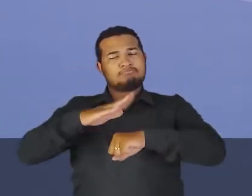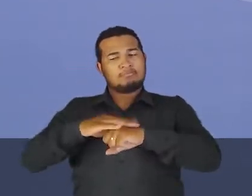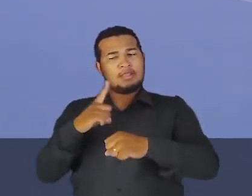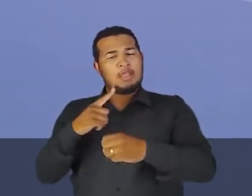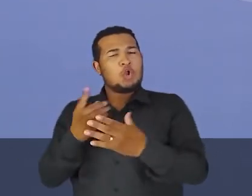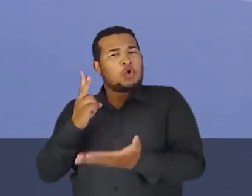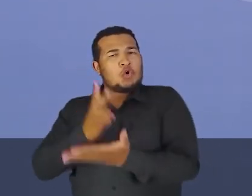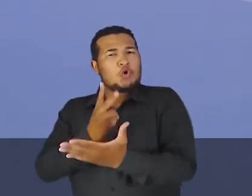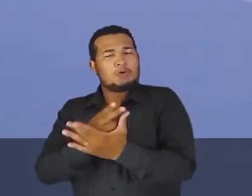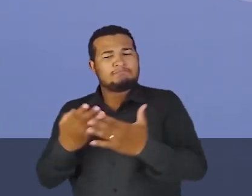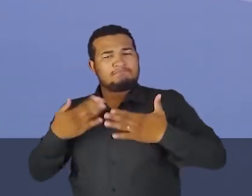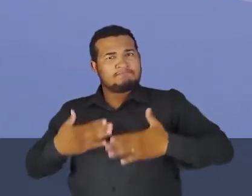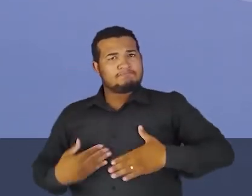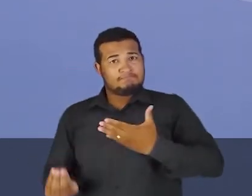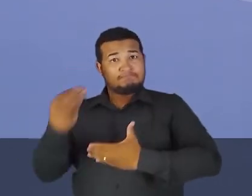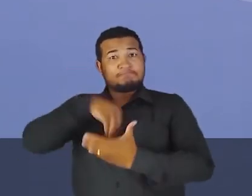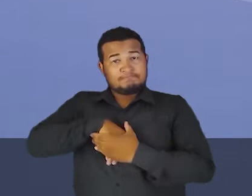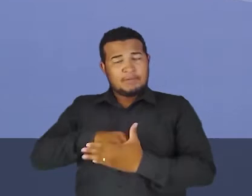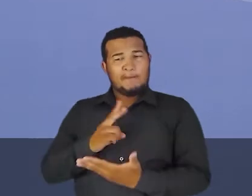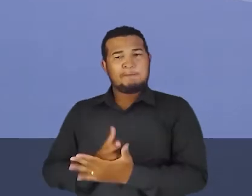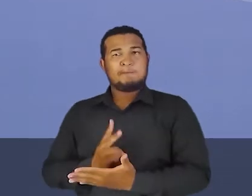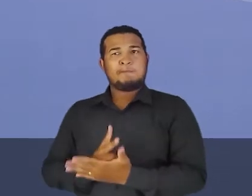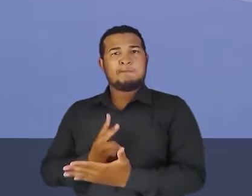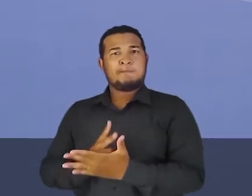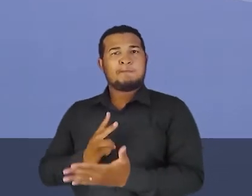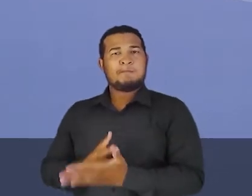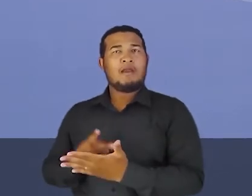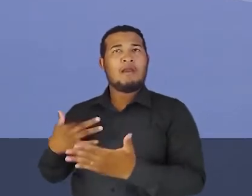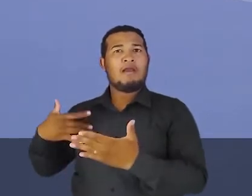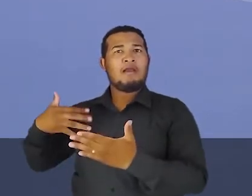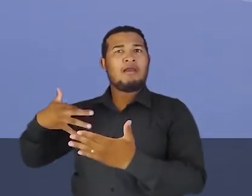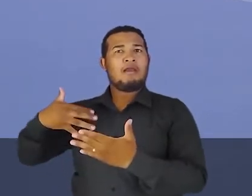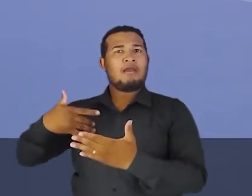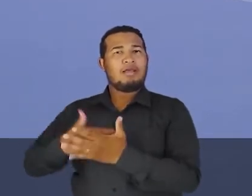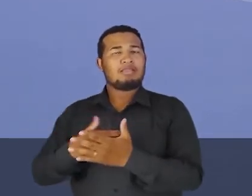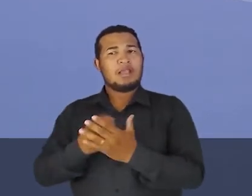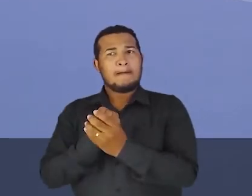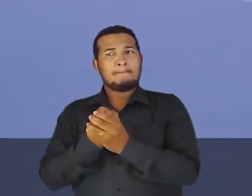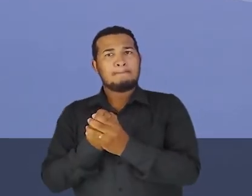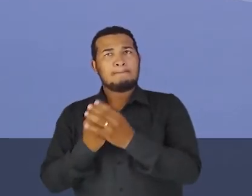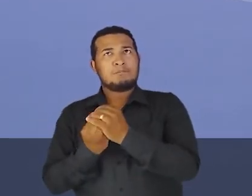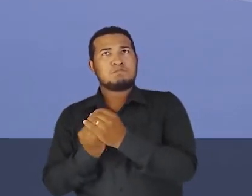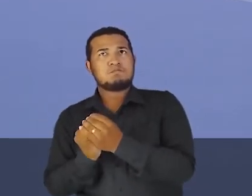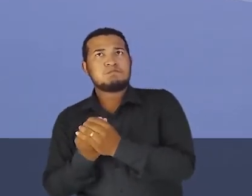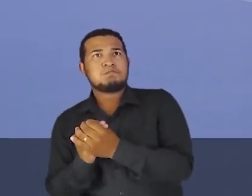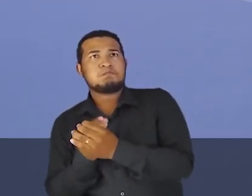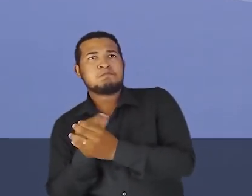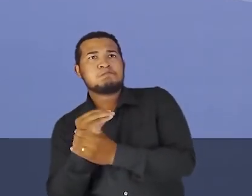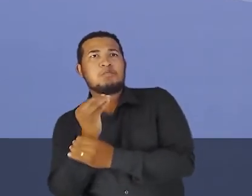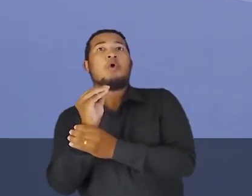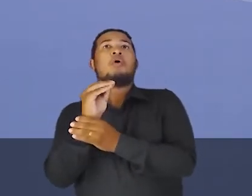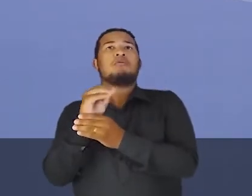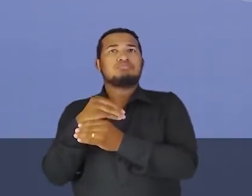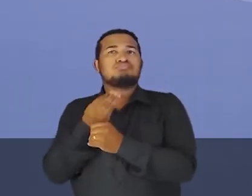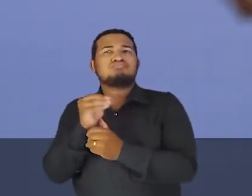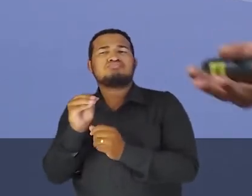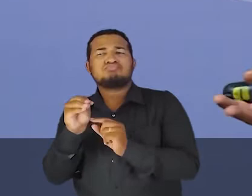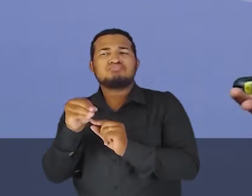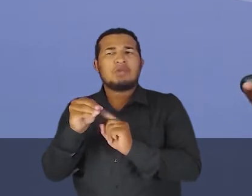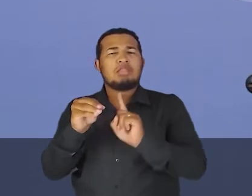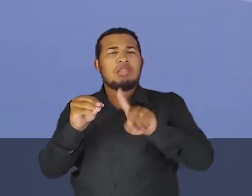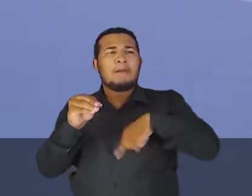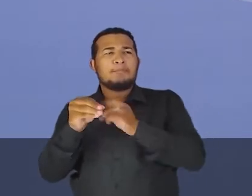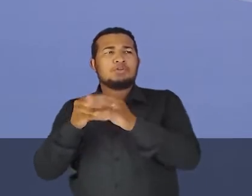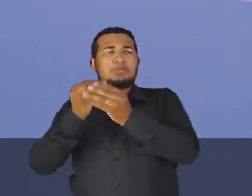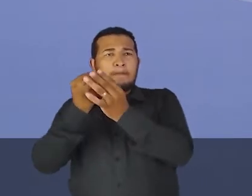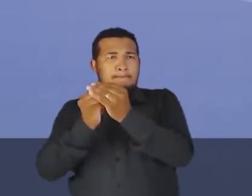os ovos dentro do corpo e esses ovos, depois de eclodidos, esses indivíduos vão ser liberados